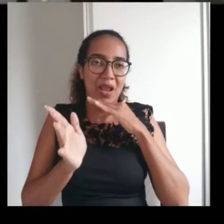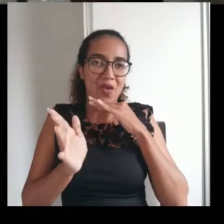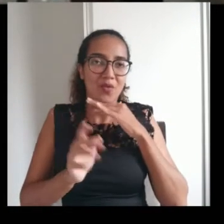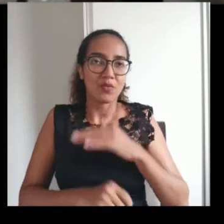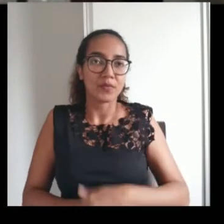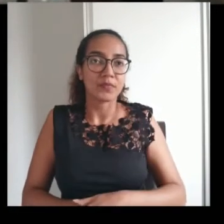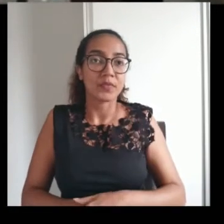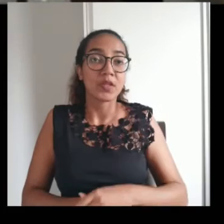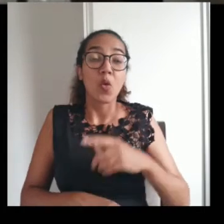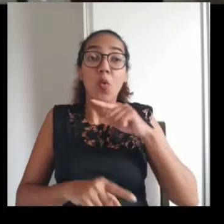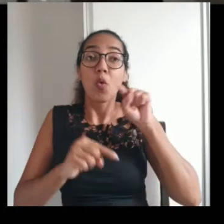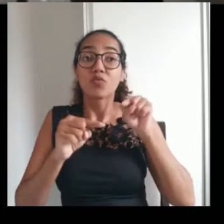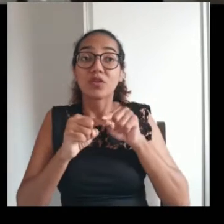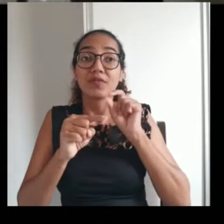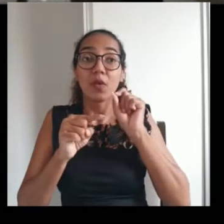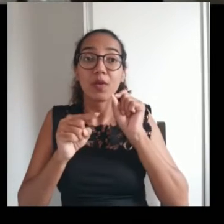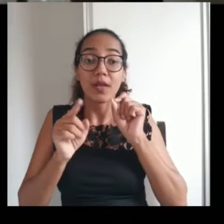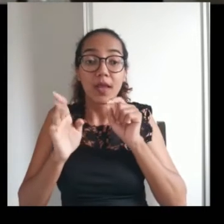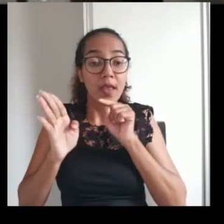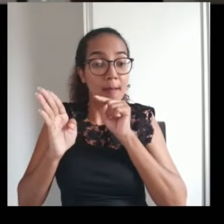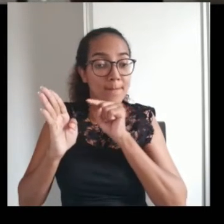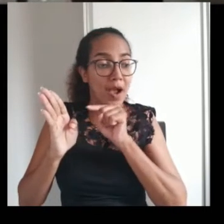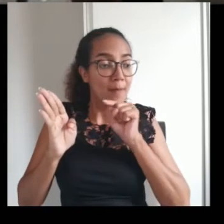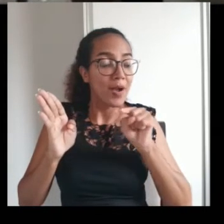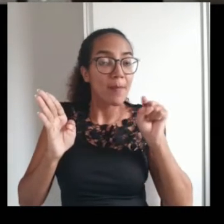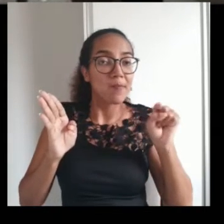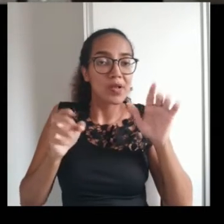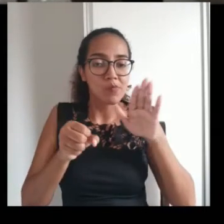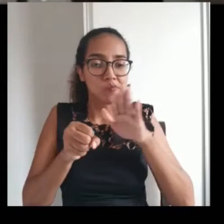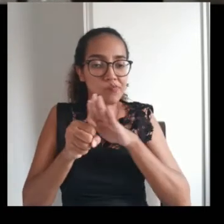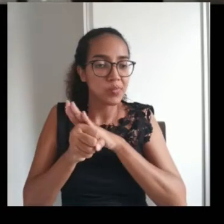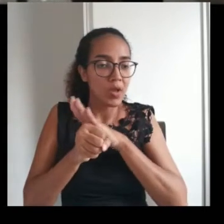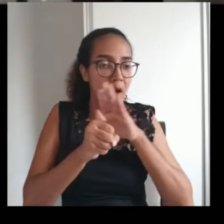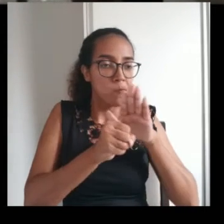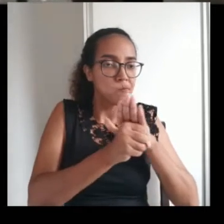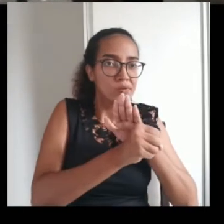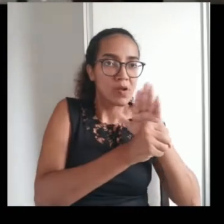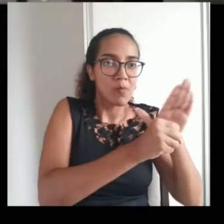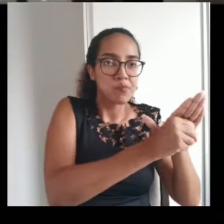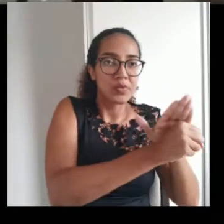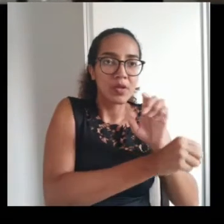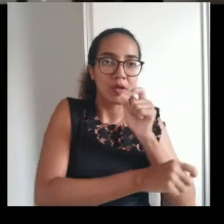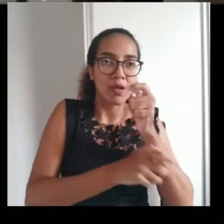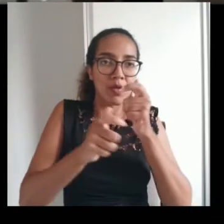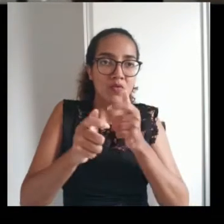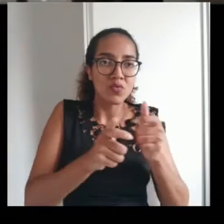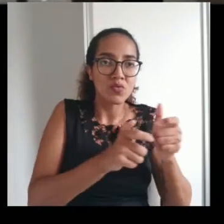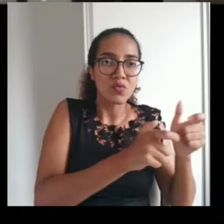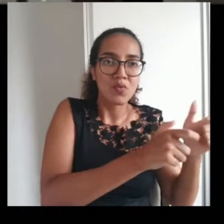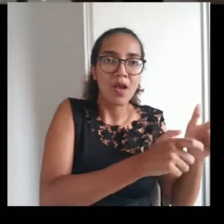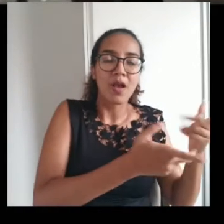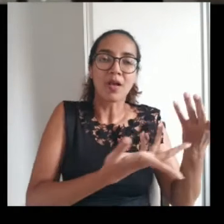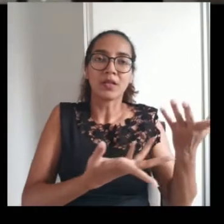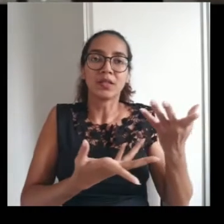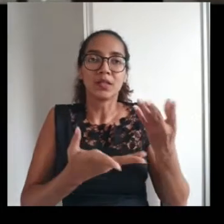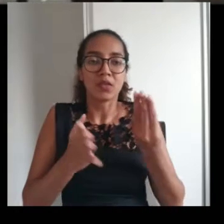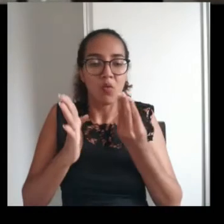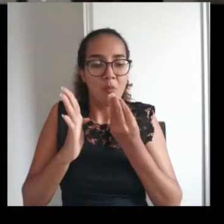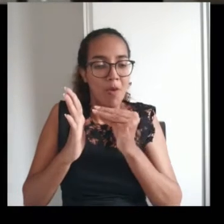para a direita, né? Ou seja, eu vou inserindo as contas aqui, né? Nos lugares onde eu tenho as contas, eu vou inserindo.